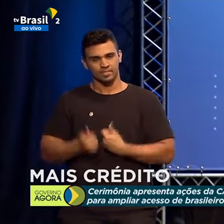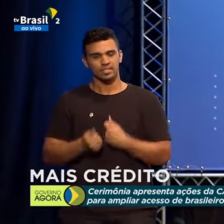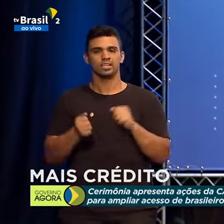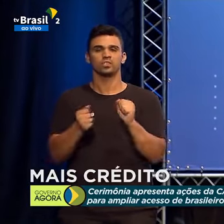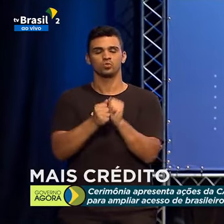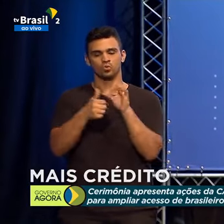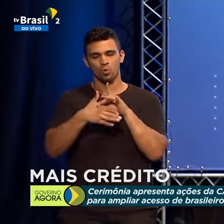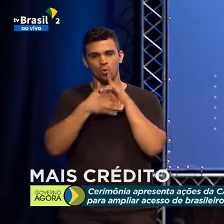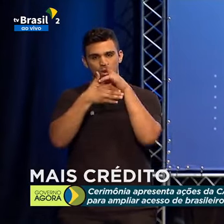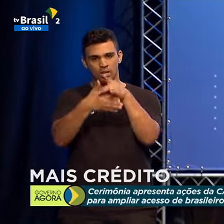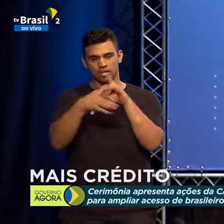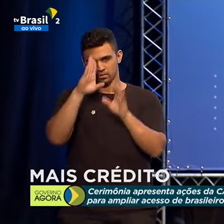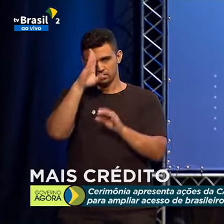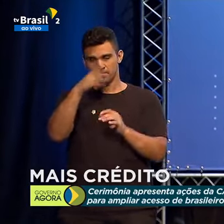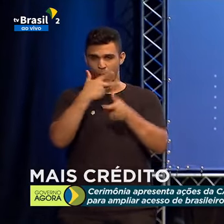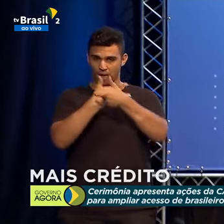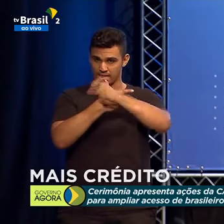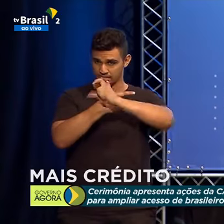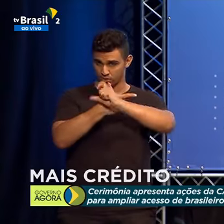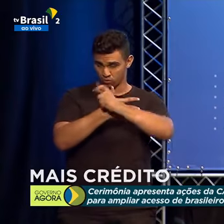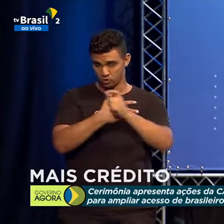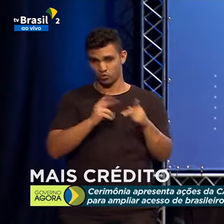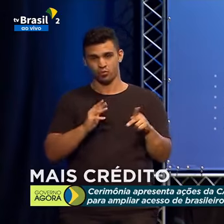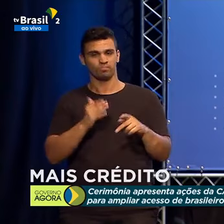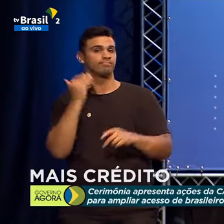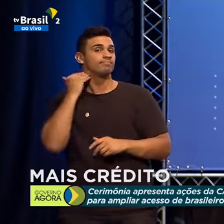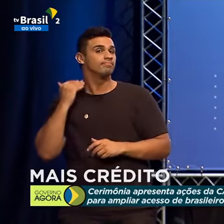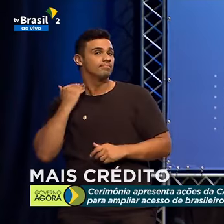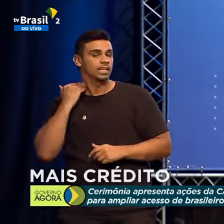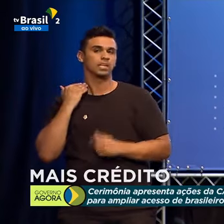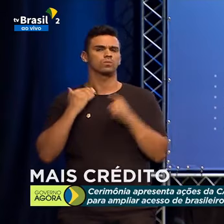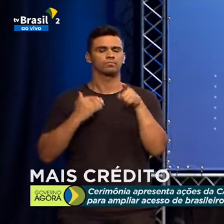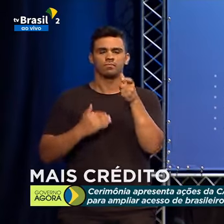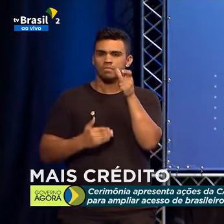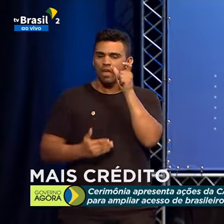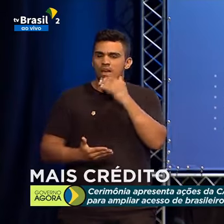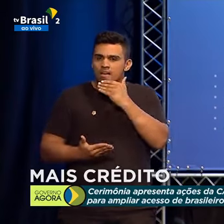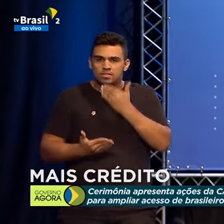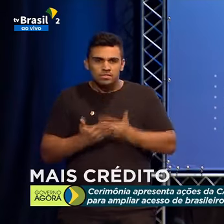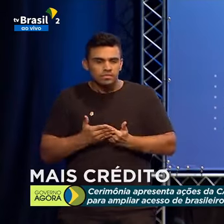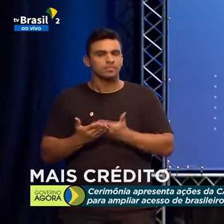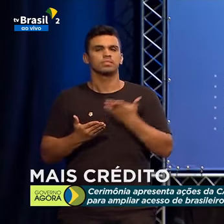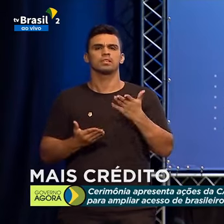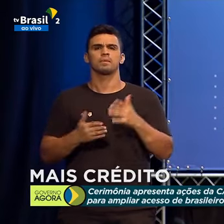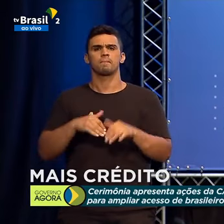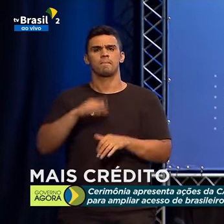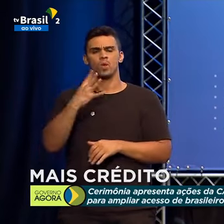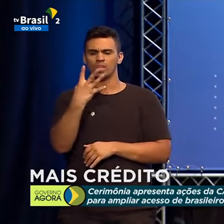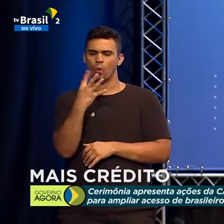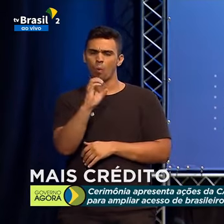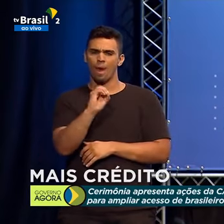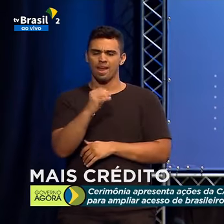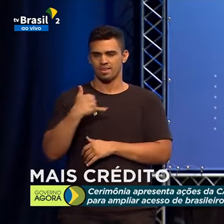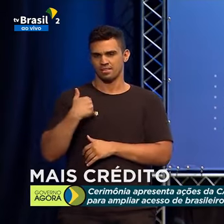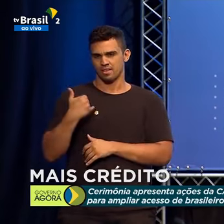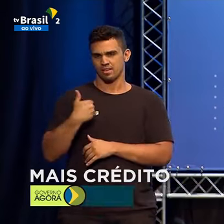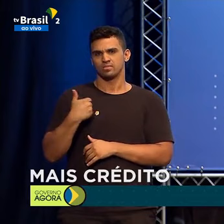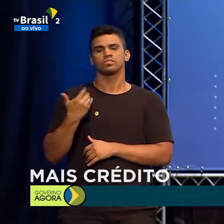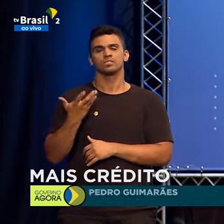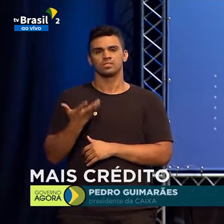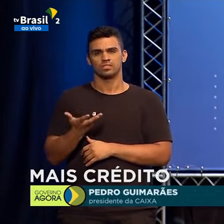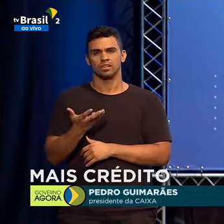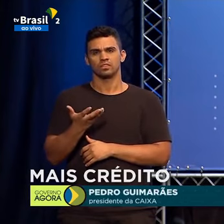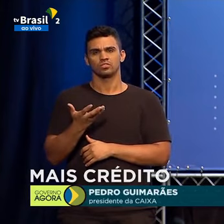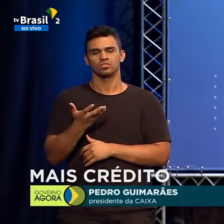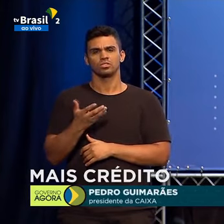nossos principais executivos do banco. Eles ficaram impressionados, a maioria tem 40 anos de idade, e também